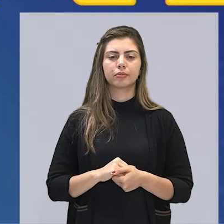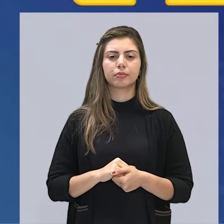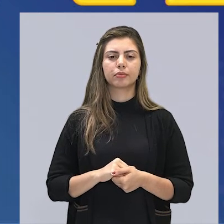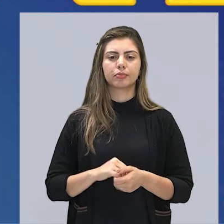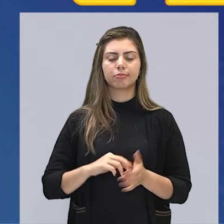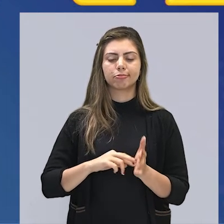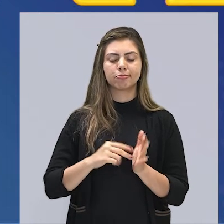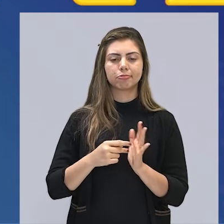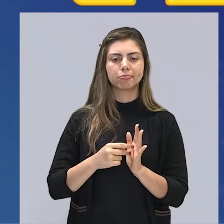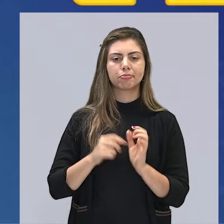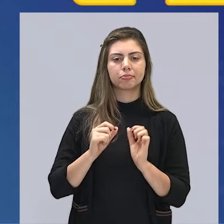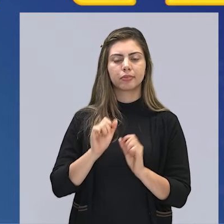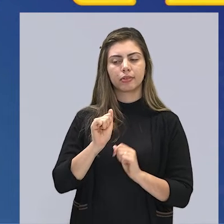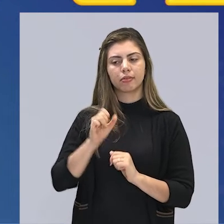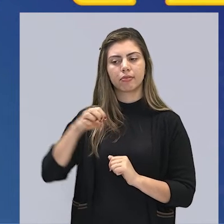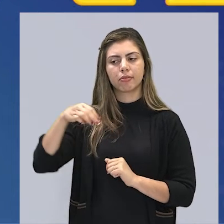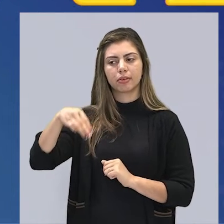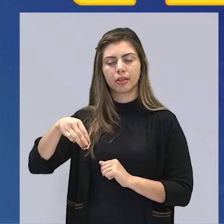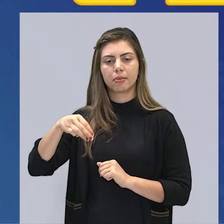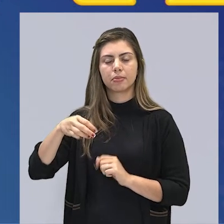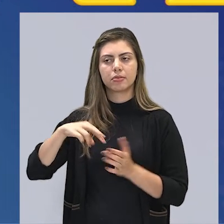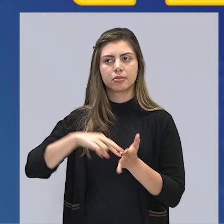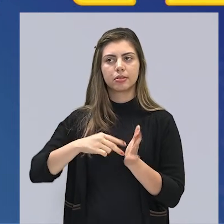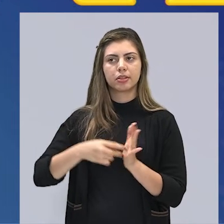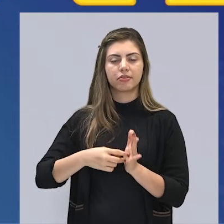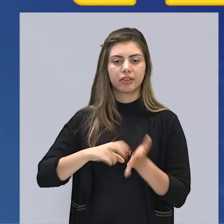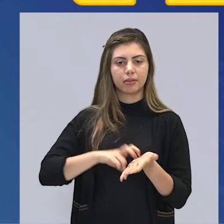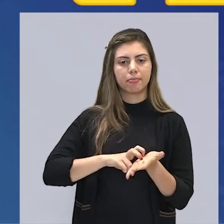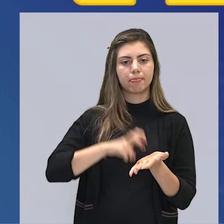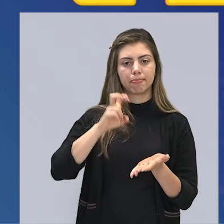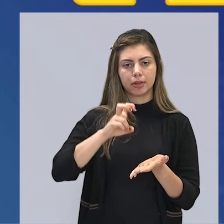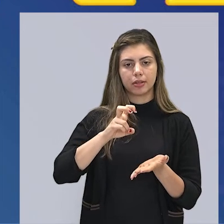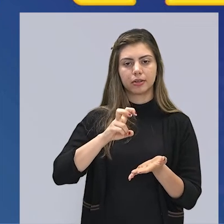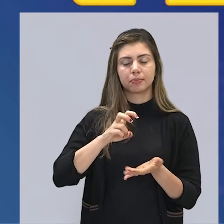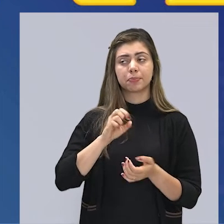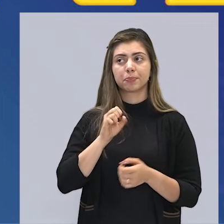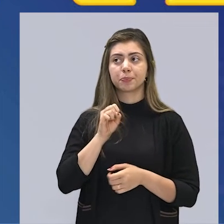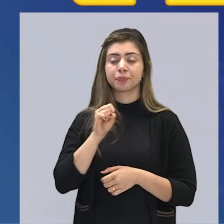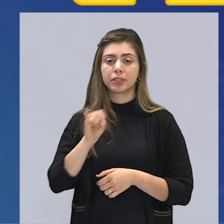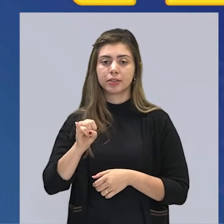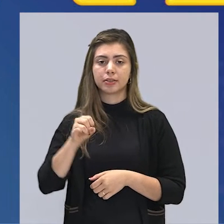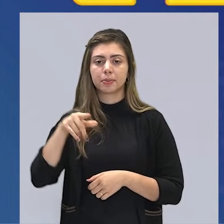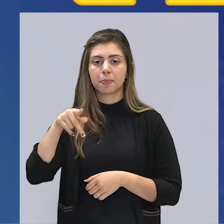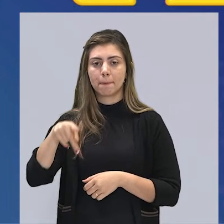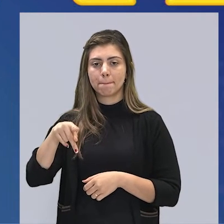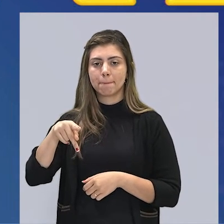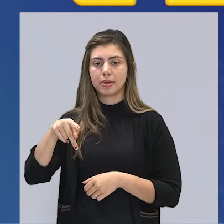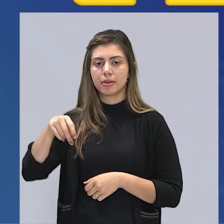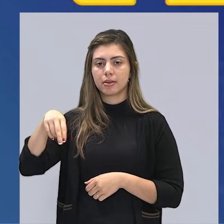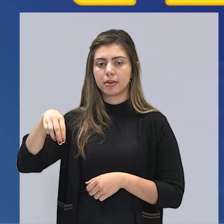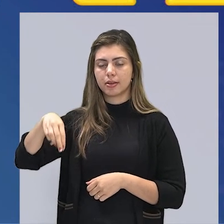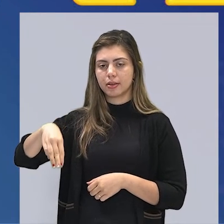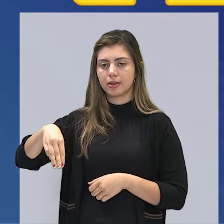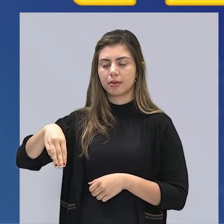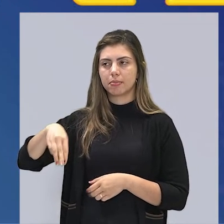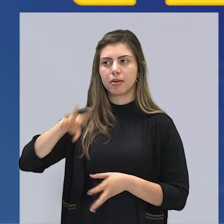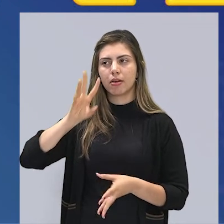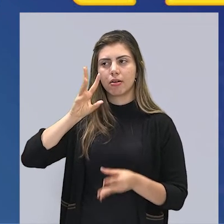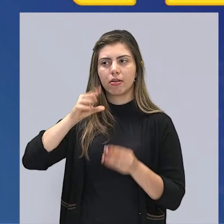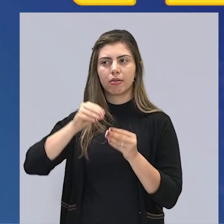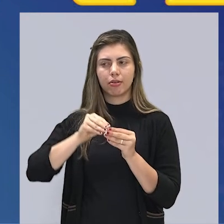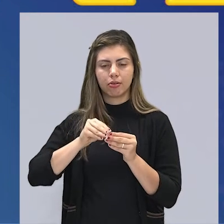horário tiver a.m. quer dizer manhã, tá? Se tiver, por exemplo, p.m., aí eu já sei que